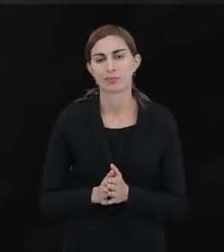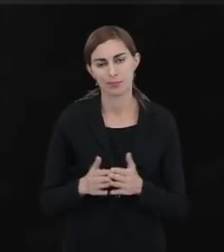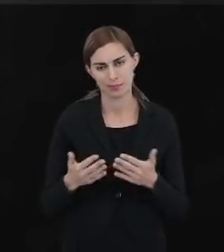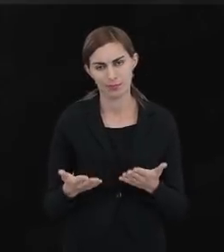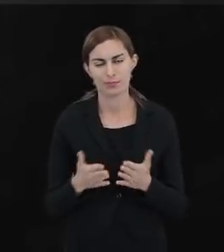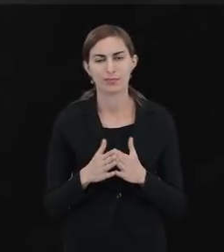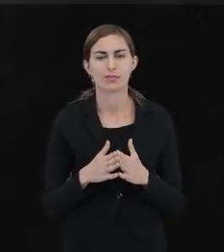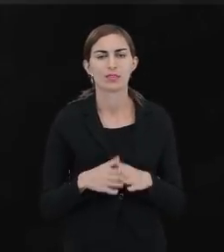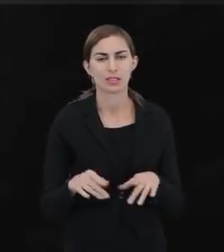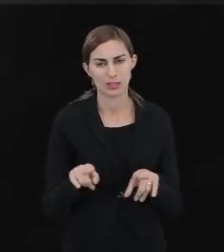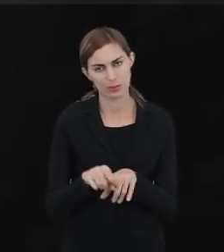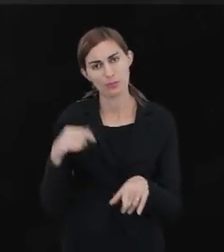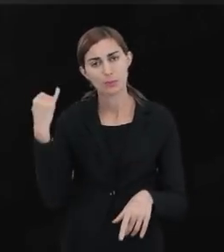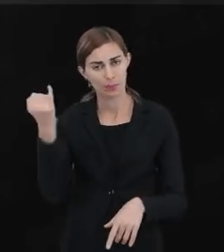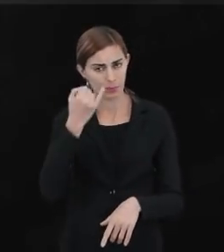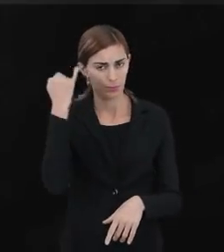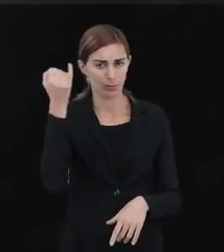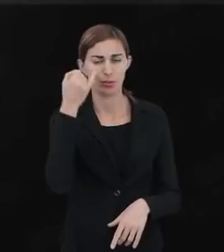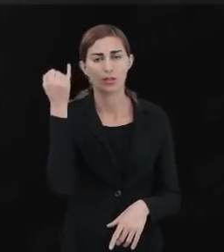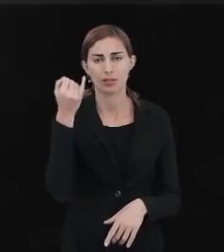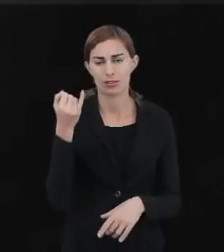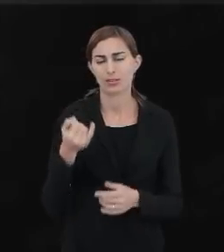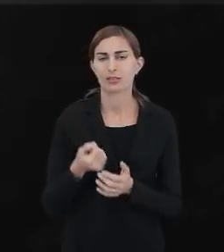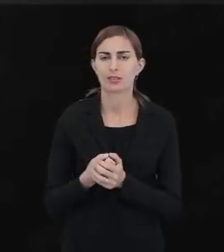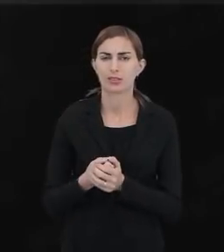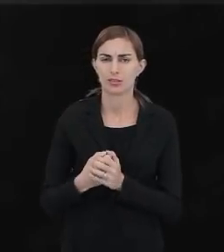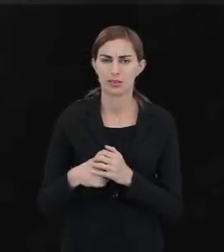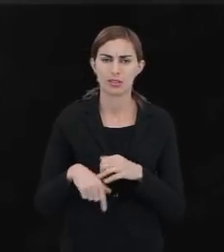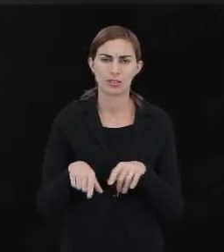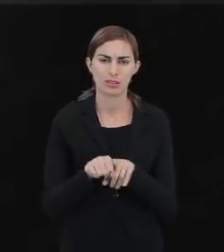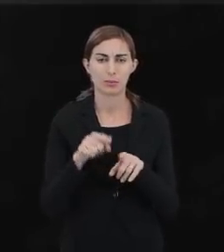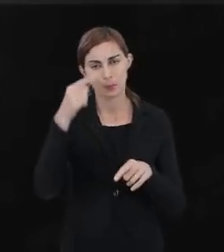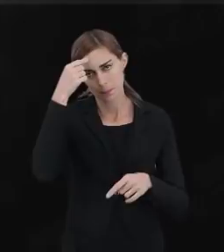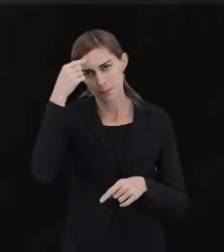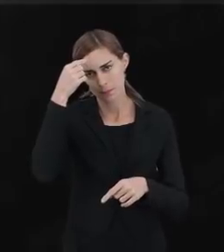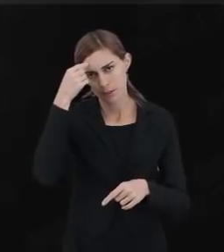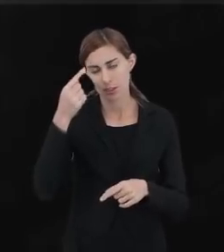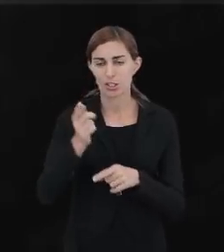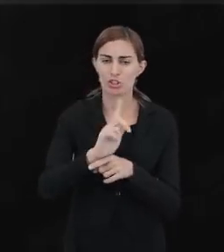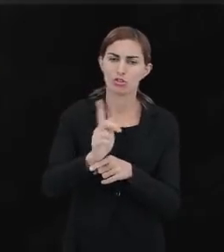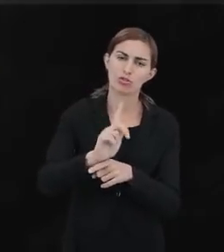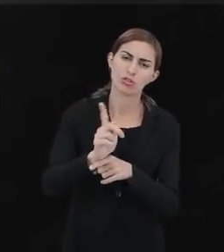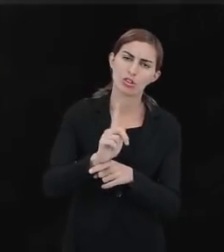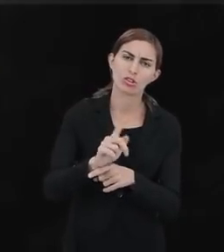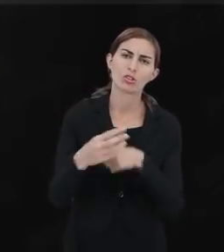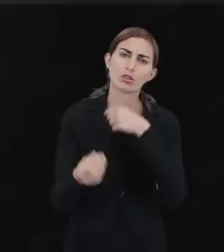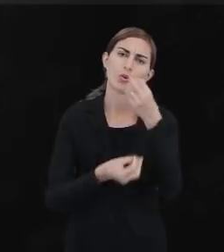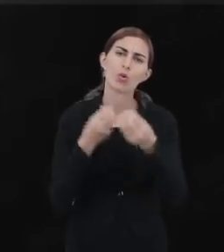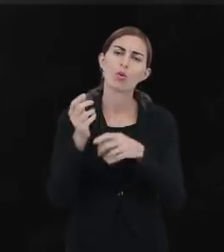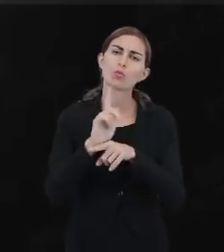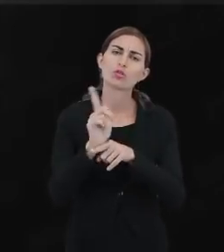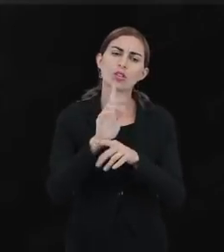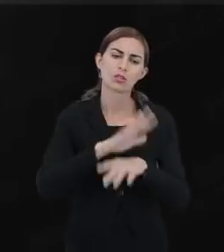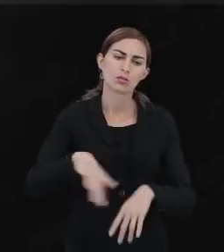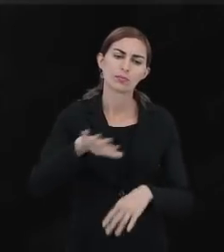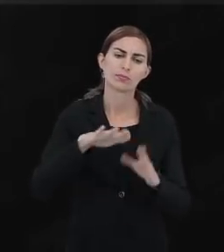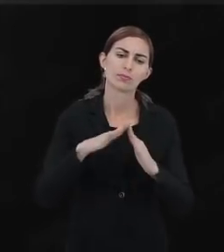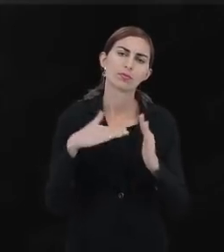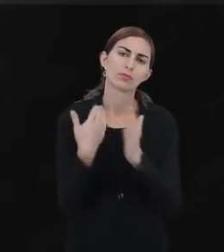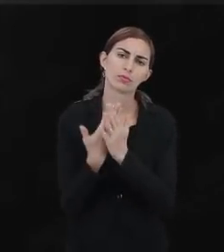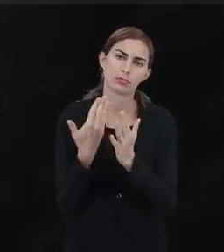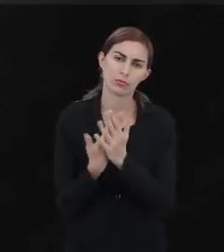acho importante essa definição para a gente pensar é essa gestão como a gestão do ambiente escolar